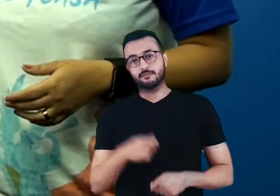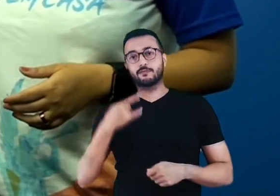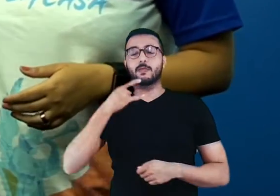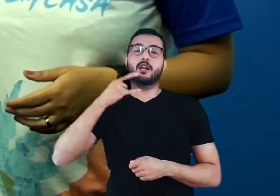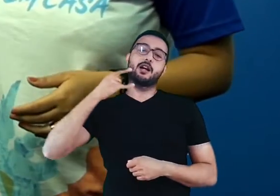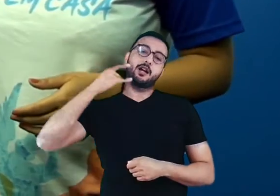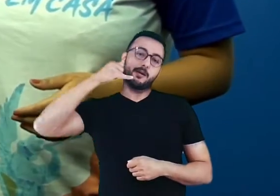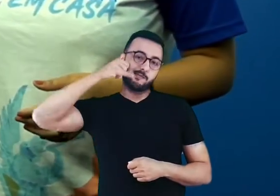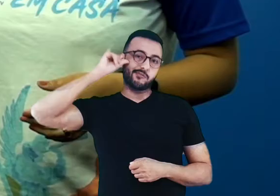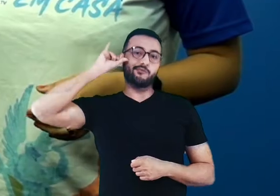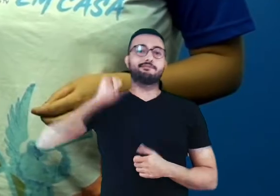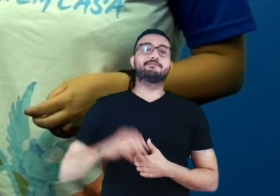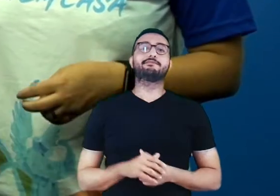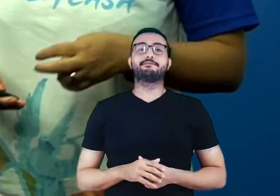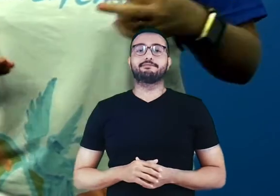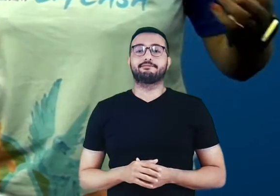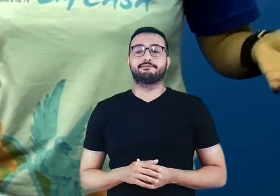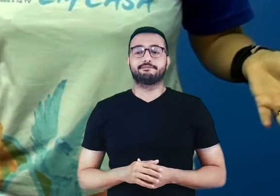gado.